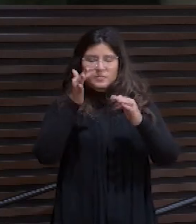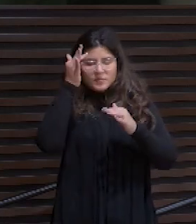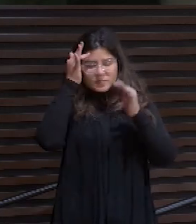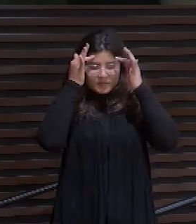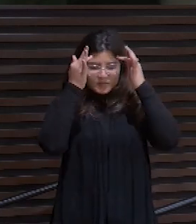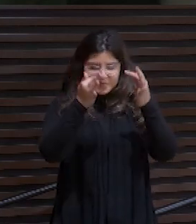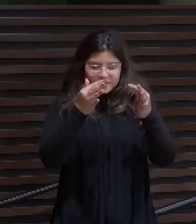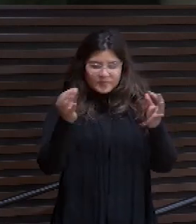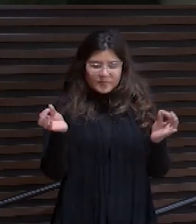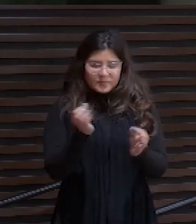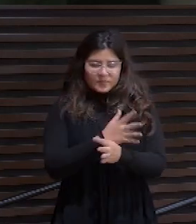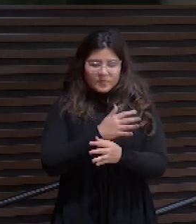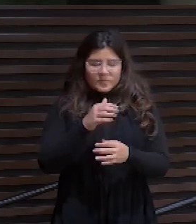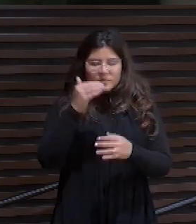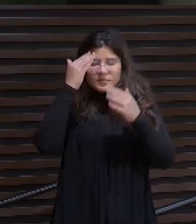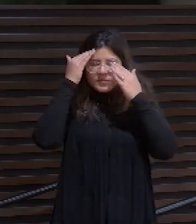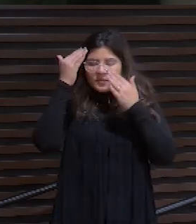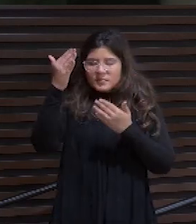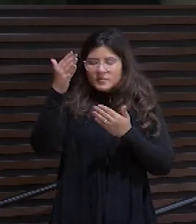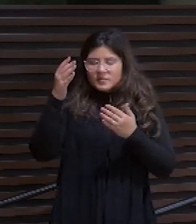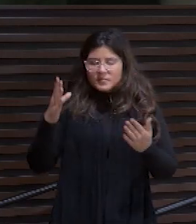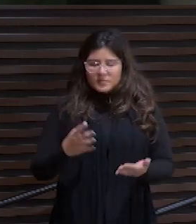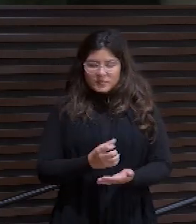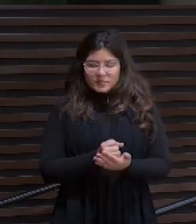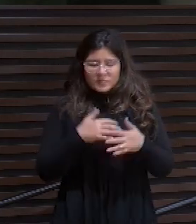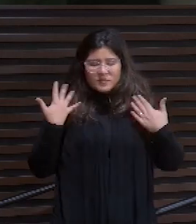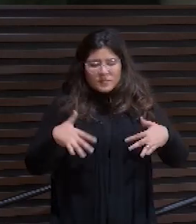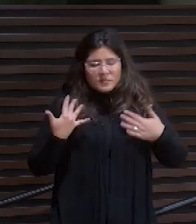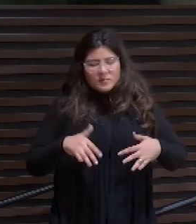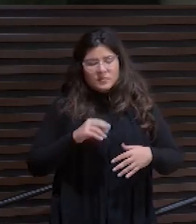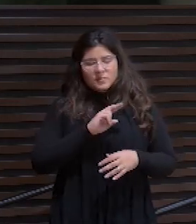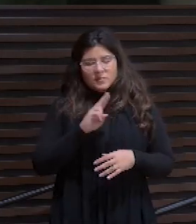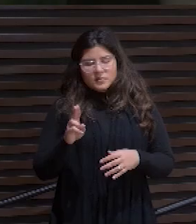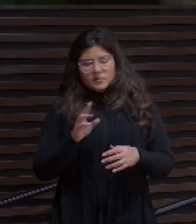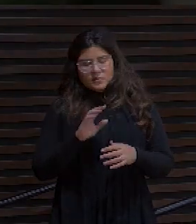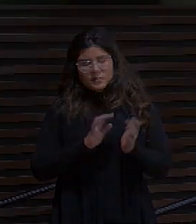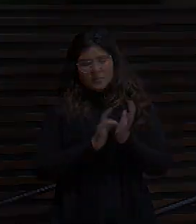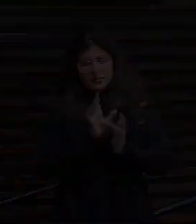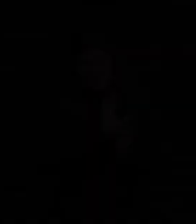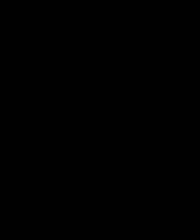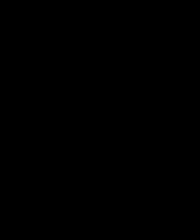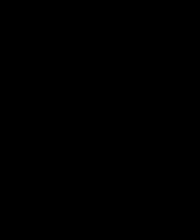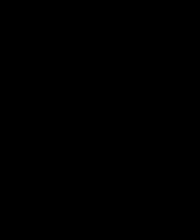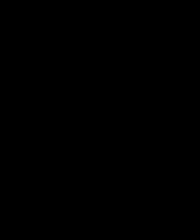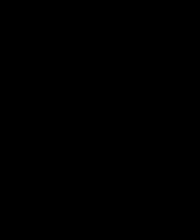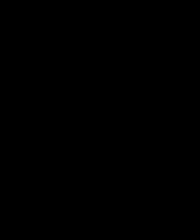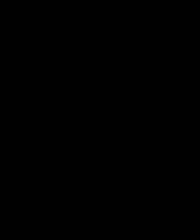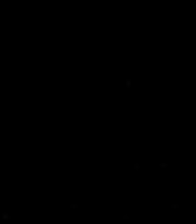grande salvação e oramos em nome do teu Filho amado Jesus. Amém.